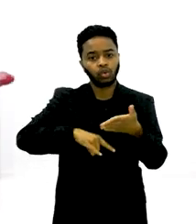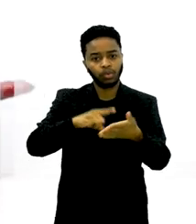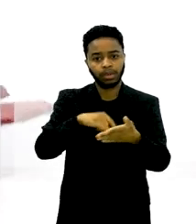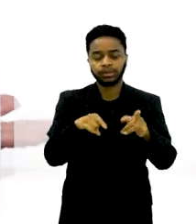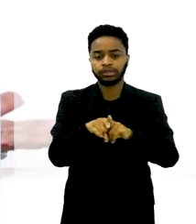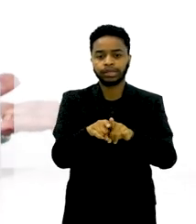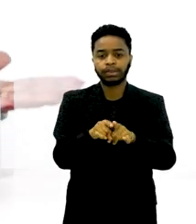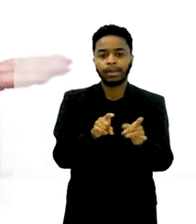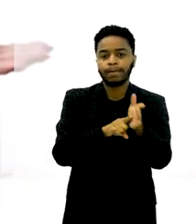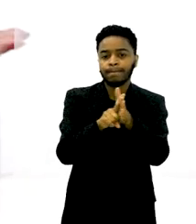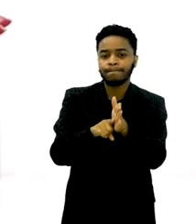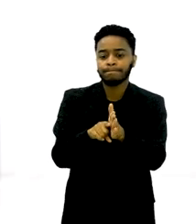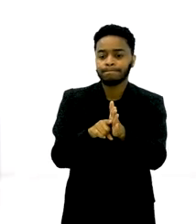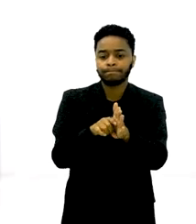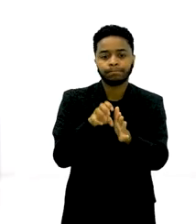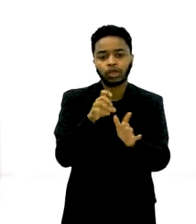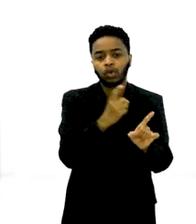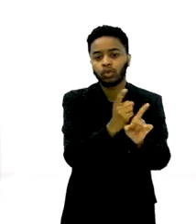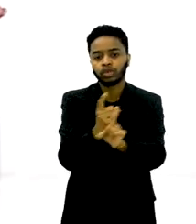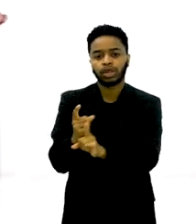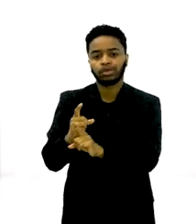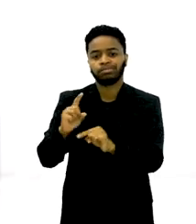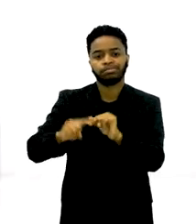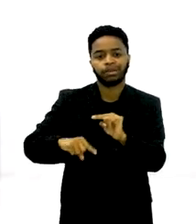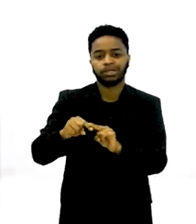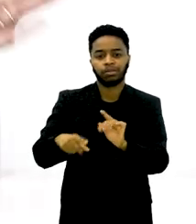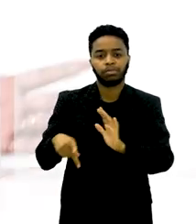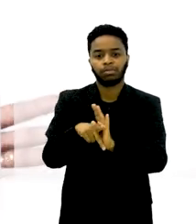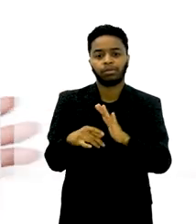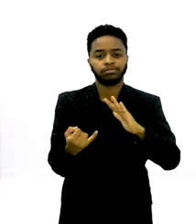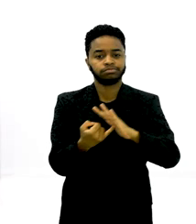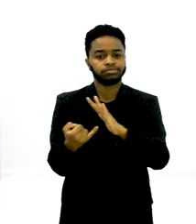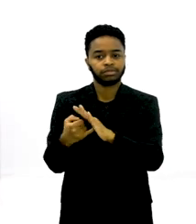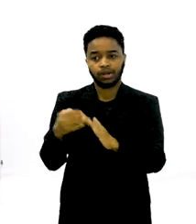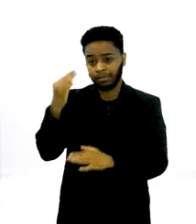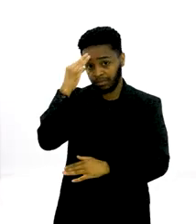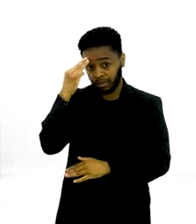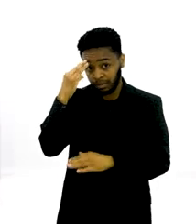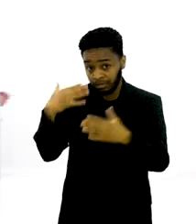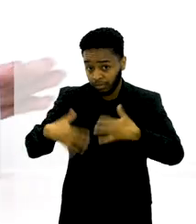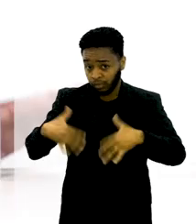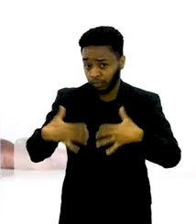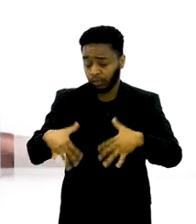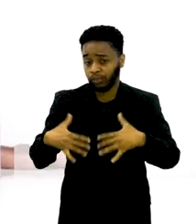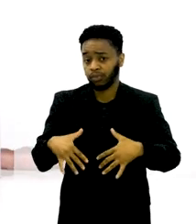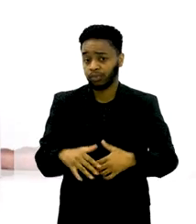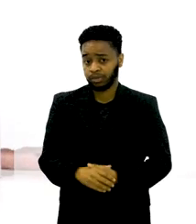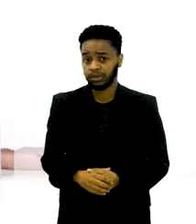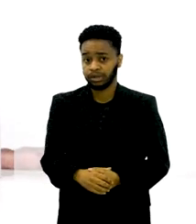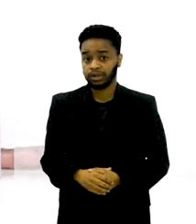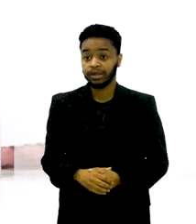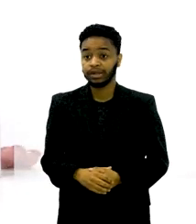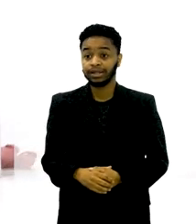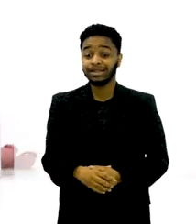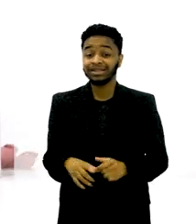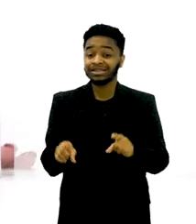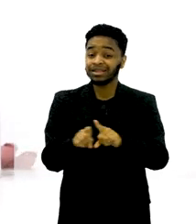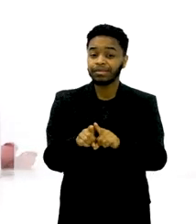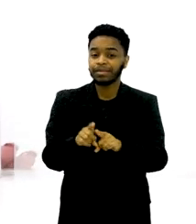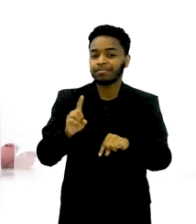tudo que se tem de samba nas principais instituições de memória gente gente e isso era um